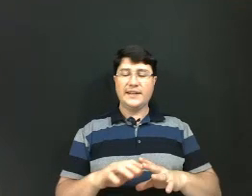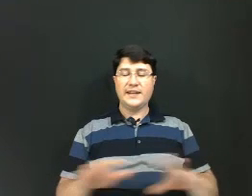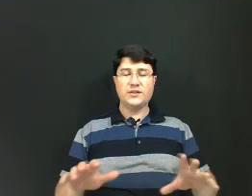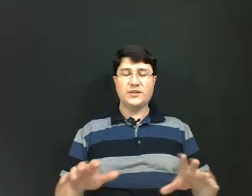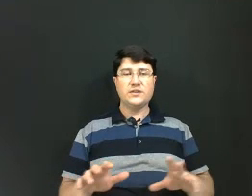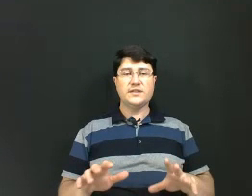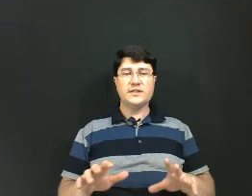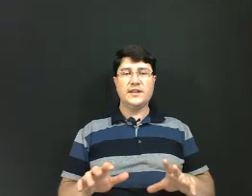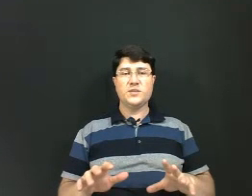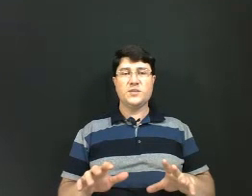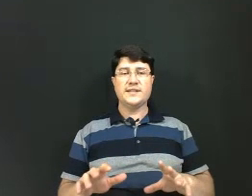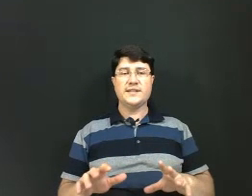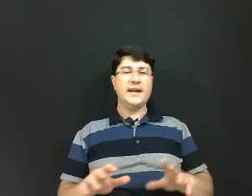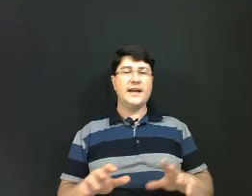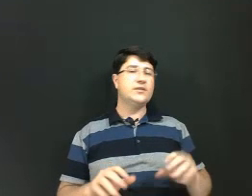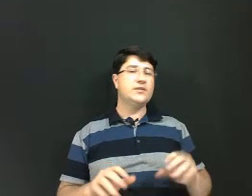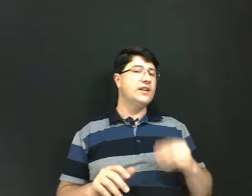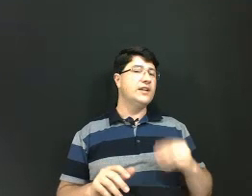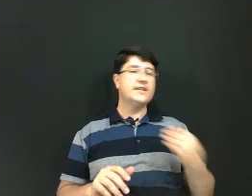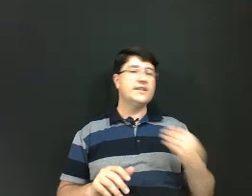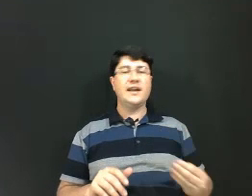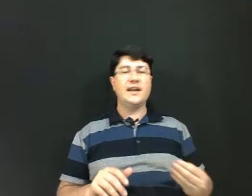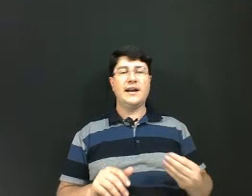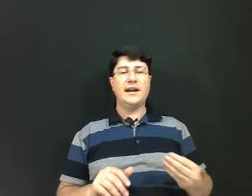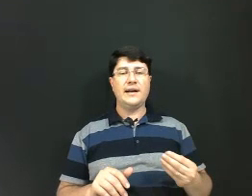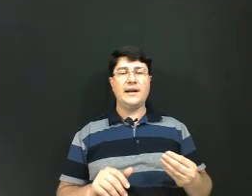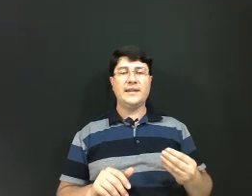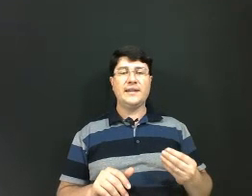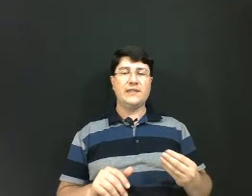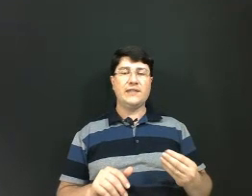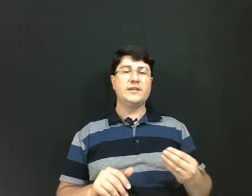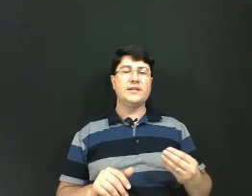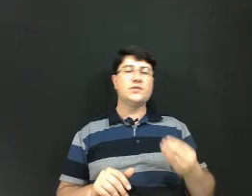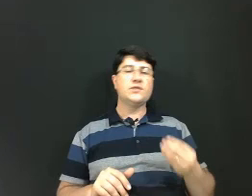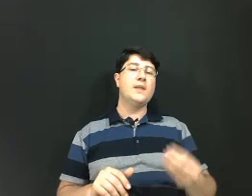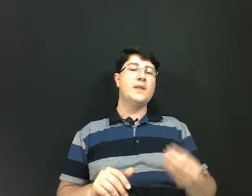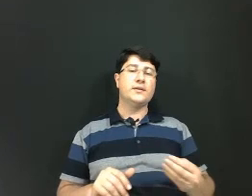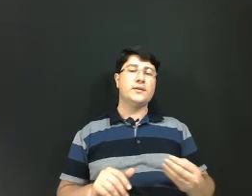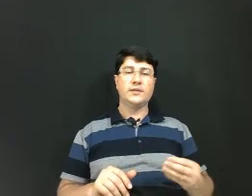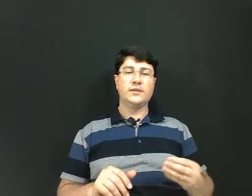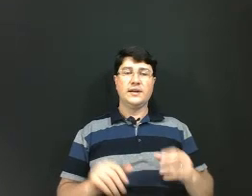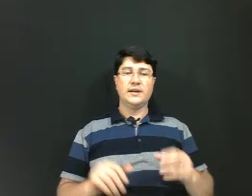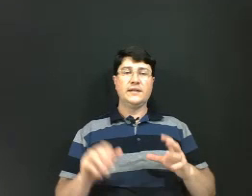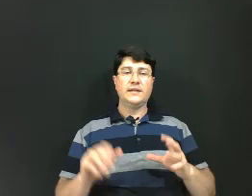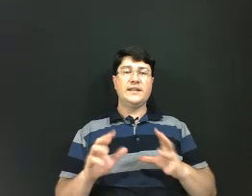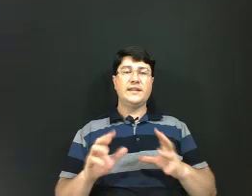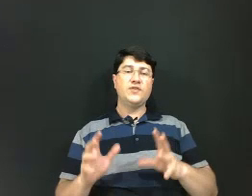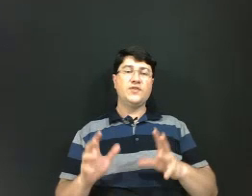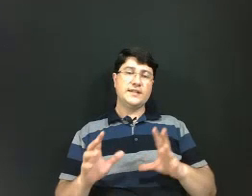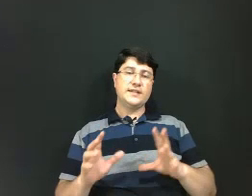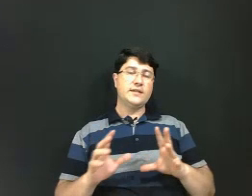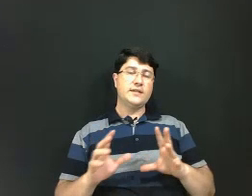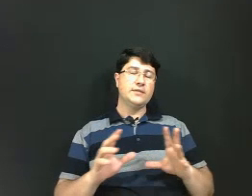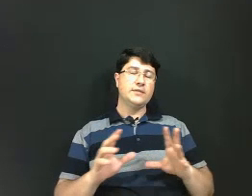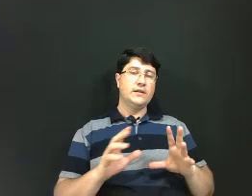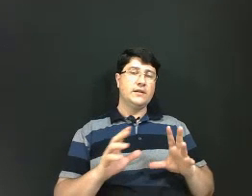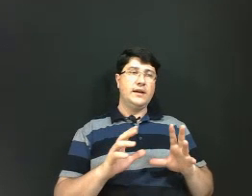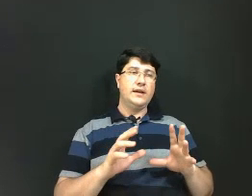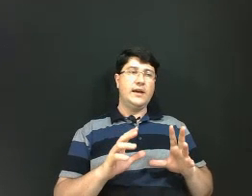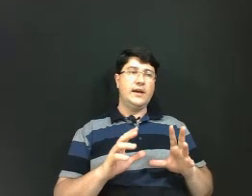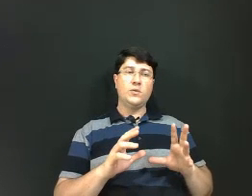de usar as relações espaciais, não dá de fazer a metáfora de deslocamento. Na